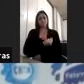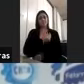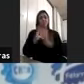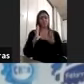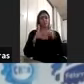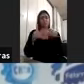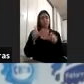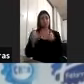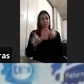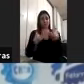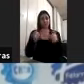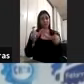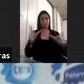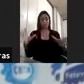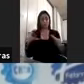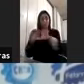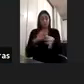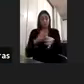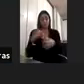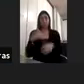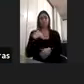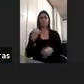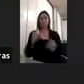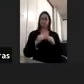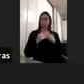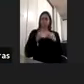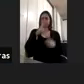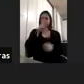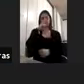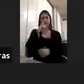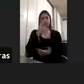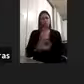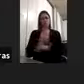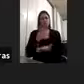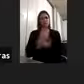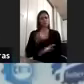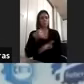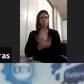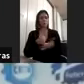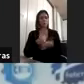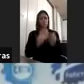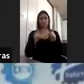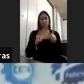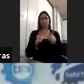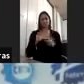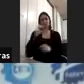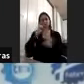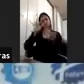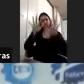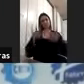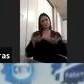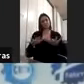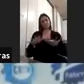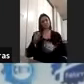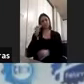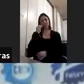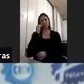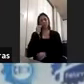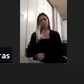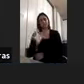somos mais fortes. E é isso. Exatamente. Fica com Deus, tá? Até a Vitória. Amém. Fica com Deus, Gilce.